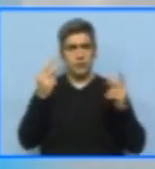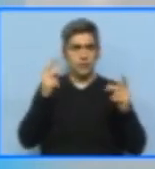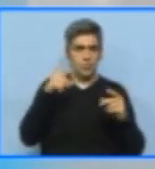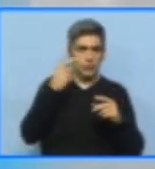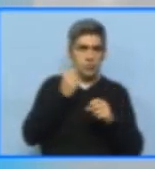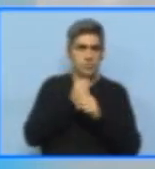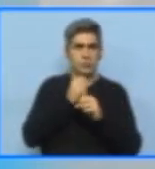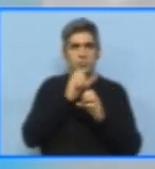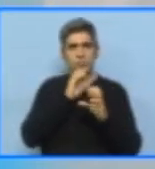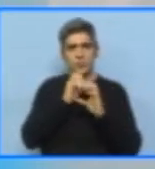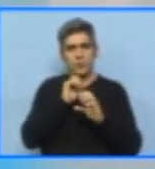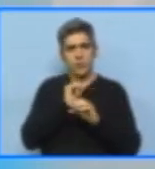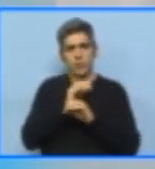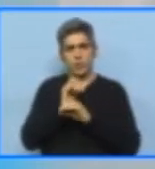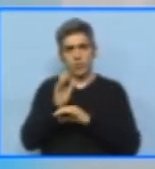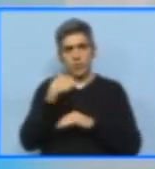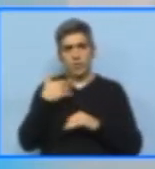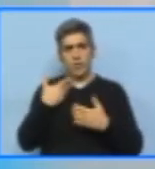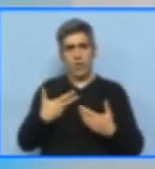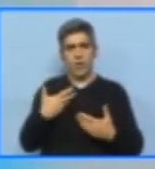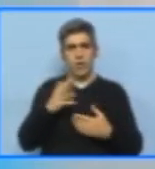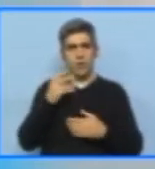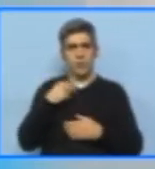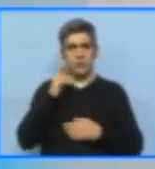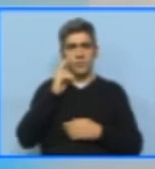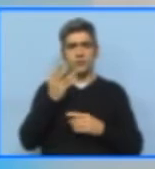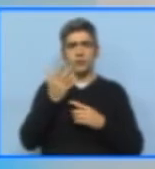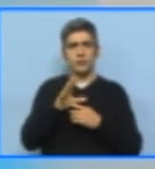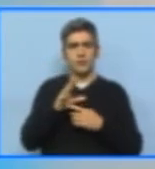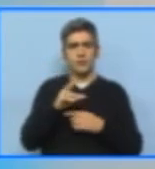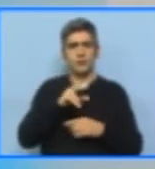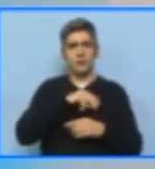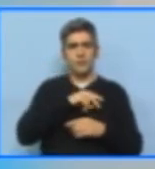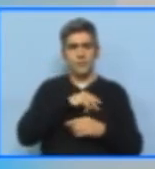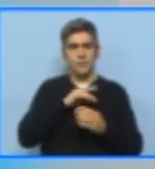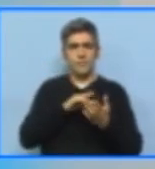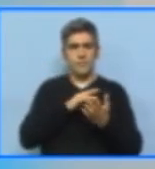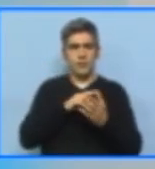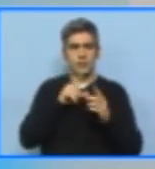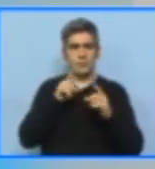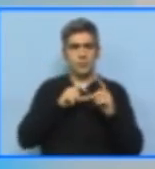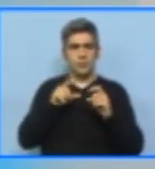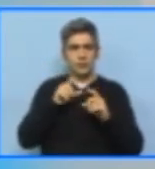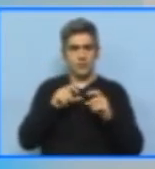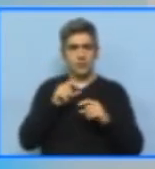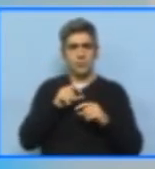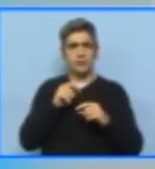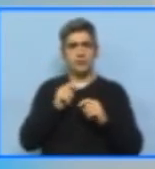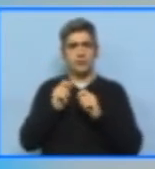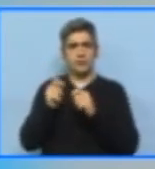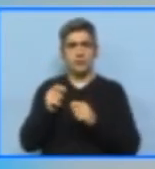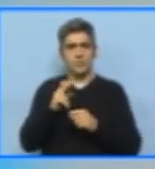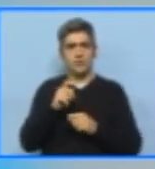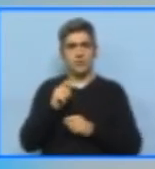para outros órgãos de comunicação. E hoje, quando eu vejo, por exemplo, o prémio da revista Seleções ser atribuído à